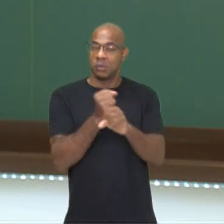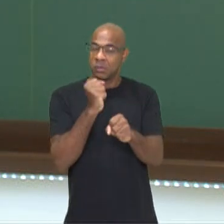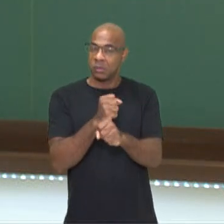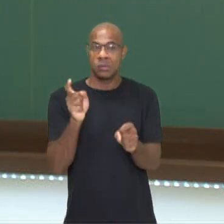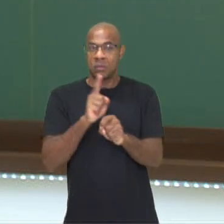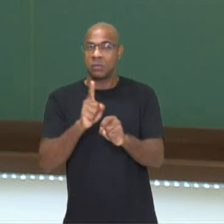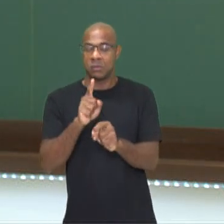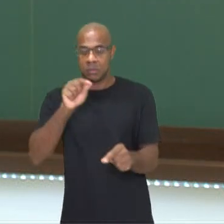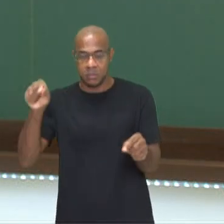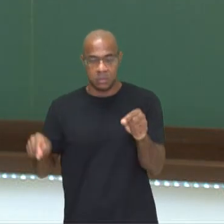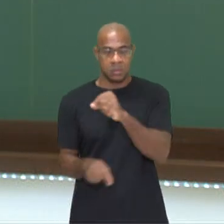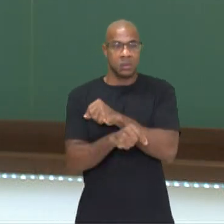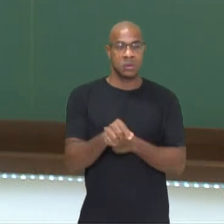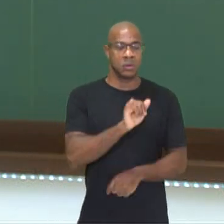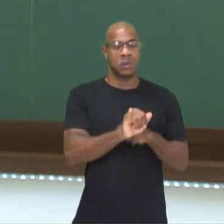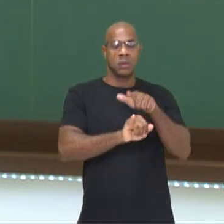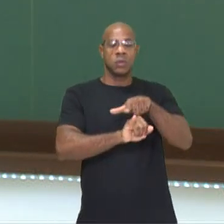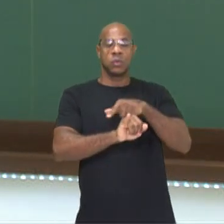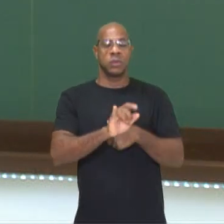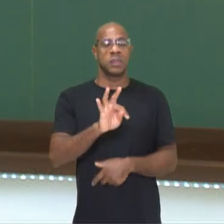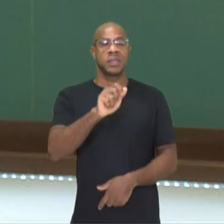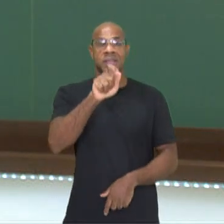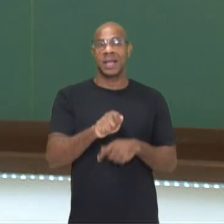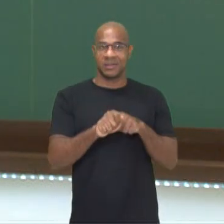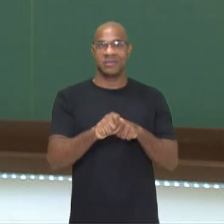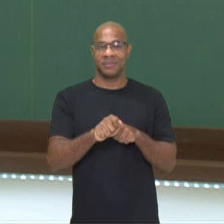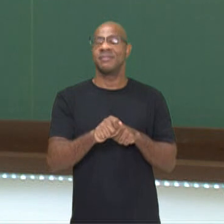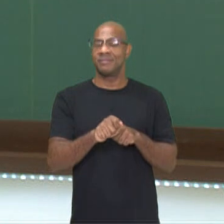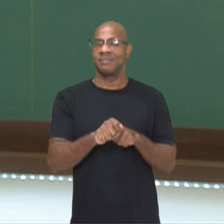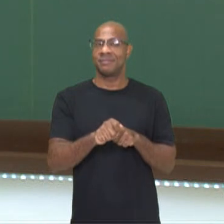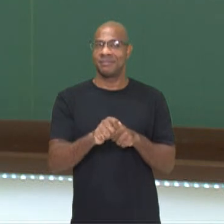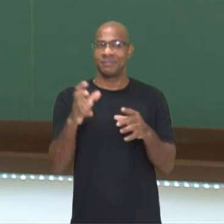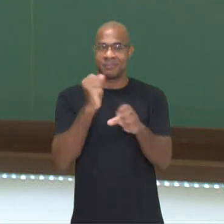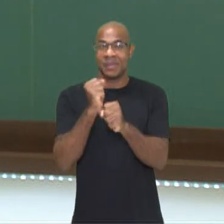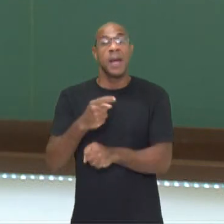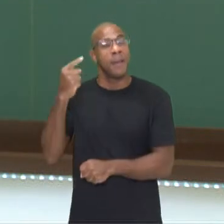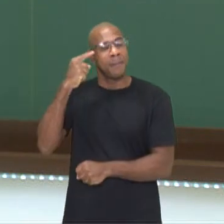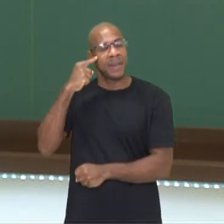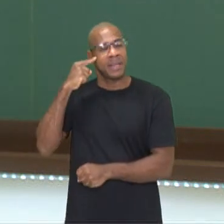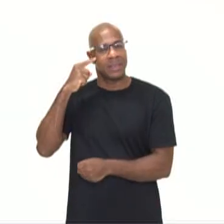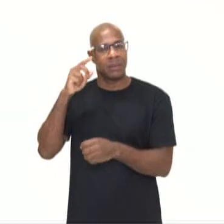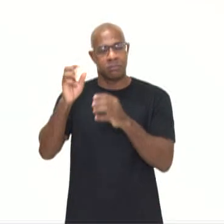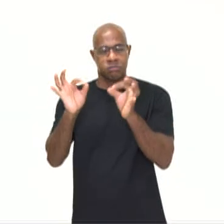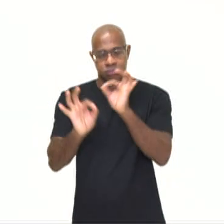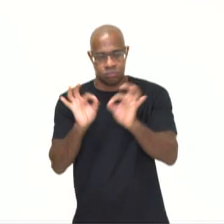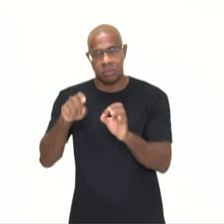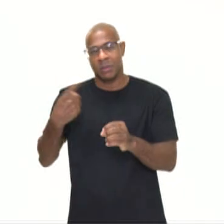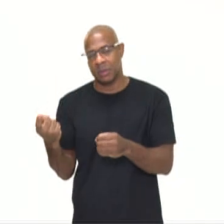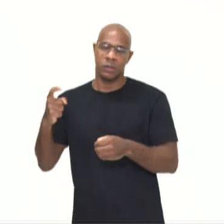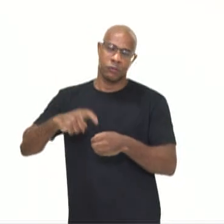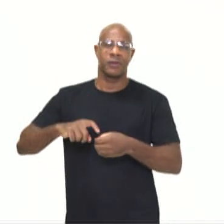fórmula, nós vamos calcular o I, que é a taxa. Legal? Então, pensa aí, nós já voltamos.